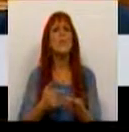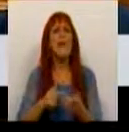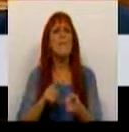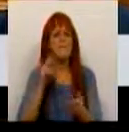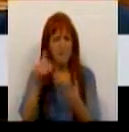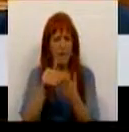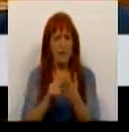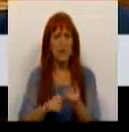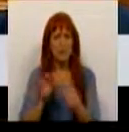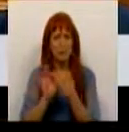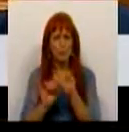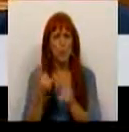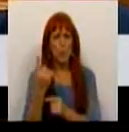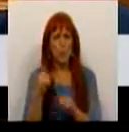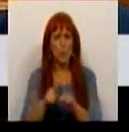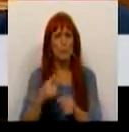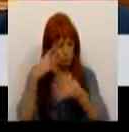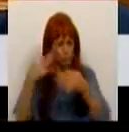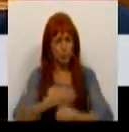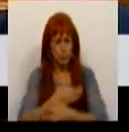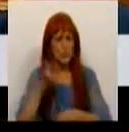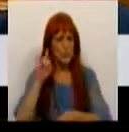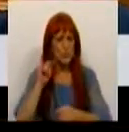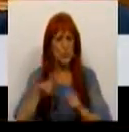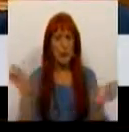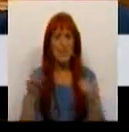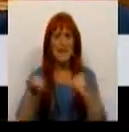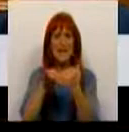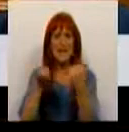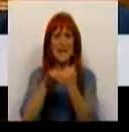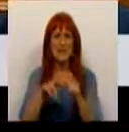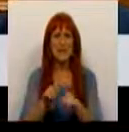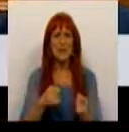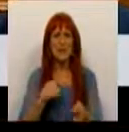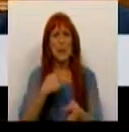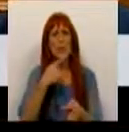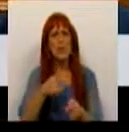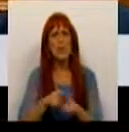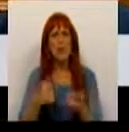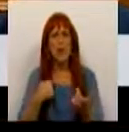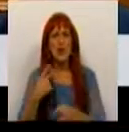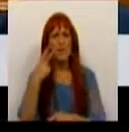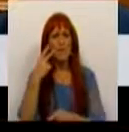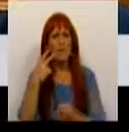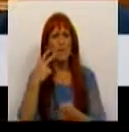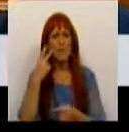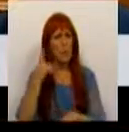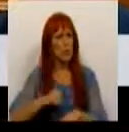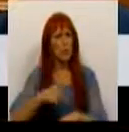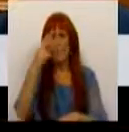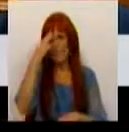vai introduzir um passo significativo na promoção da igualdade. Diria mesmo, estamos a viver um